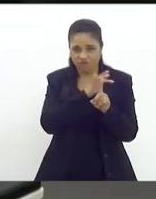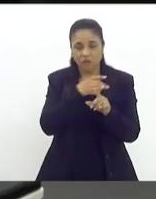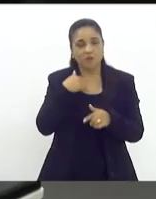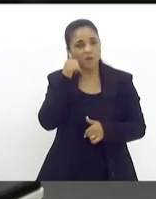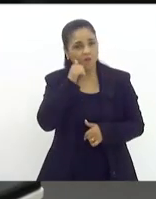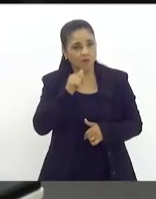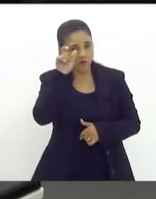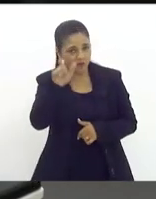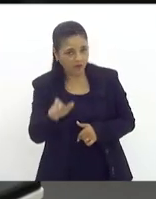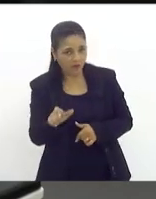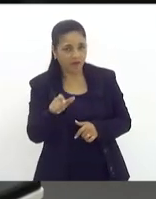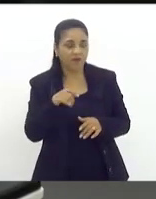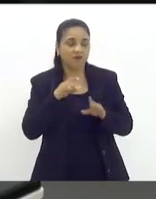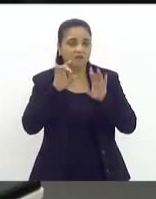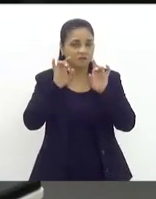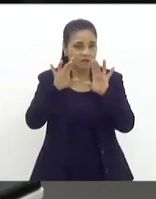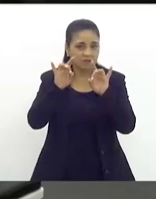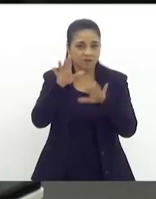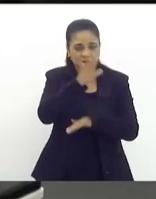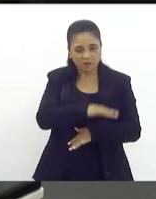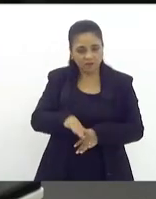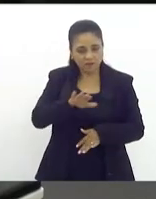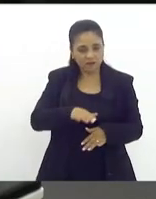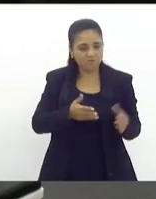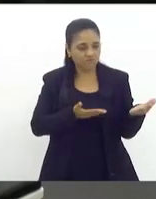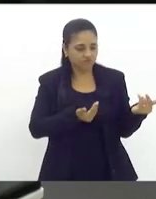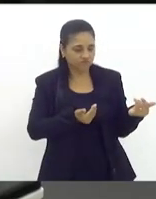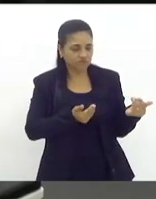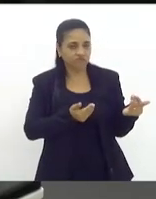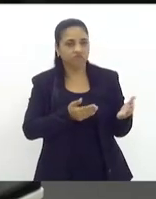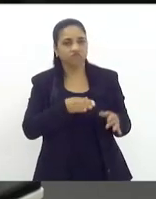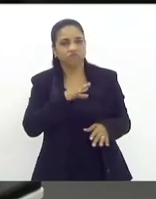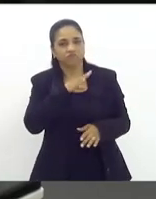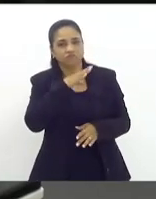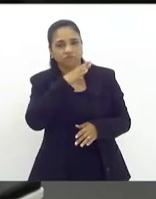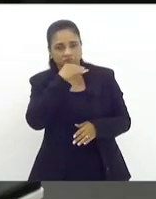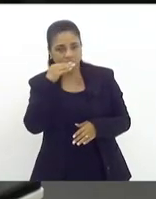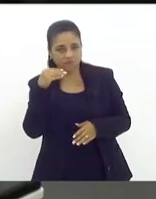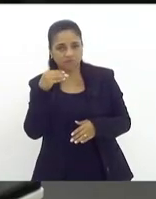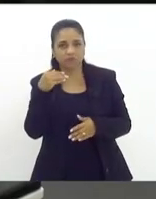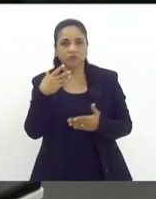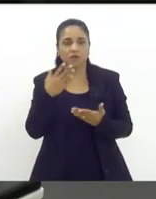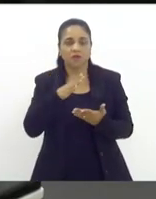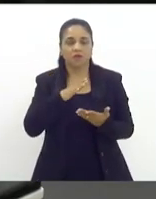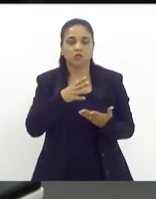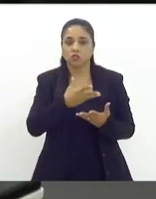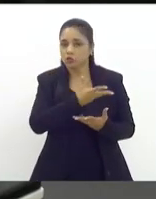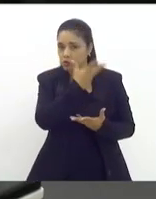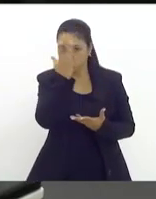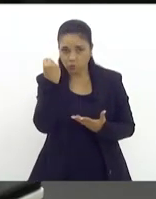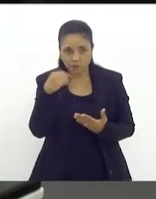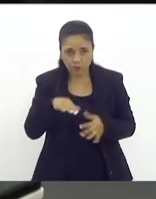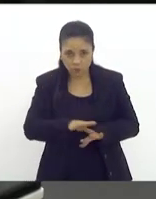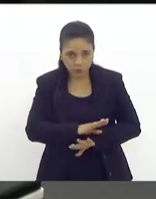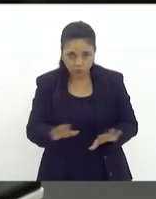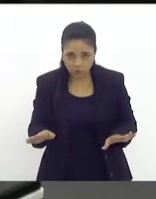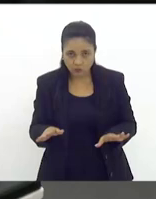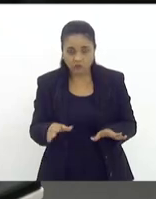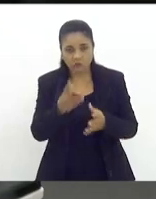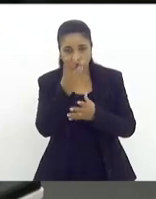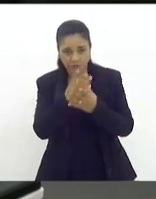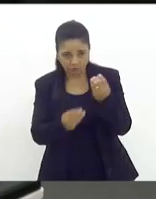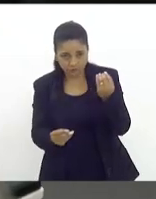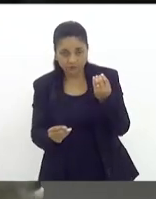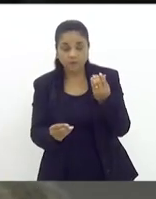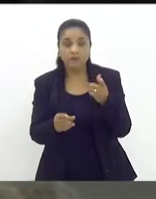Mulher. Especial da Criança e do Adolescente Desaparecidos, Pessoas com Deficiência. Na realidade, essas